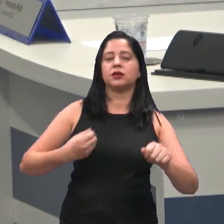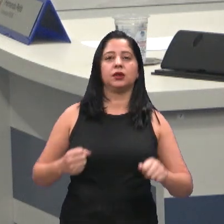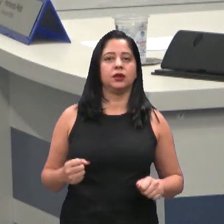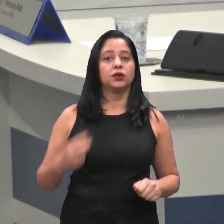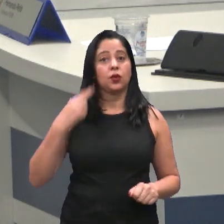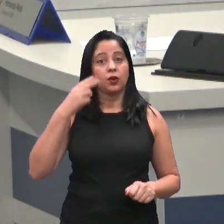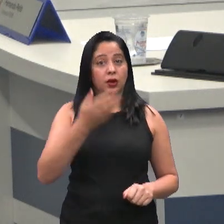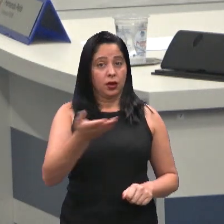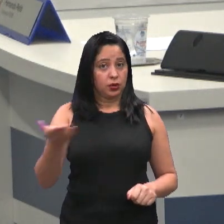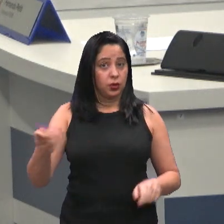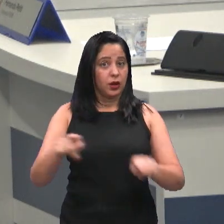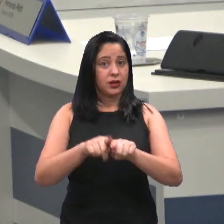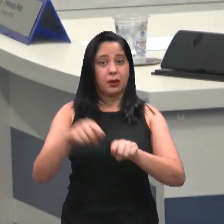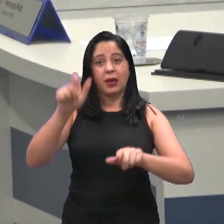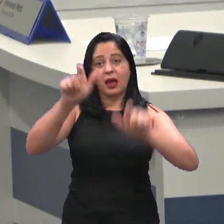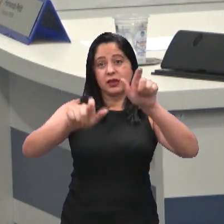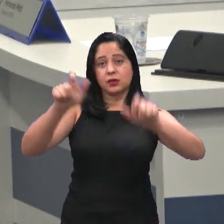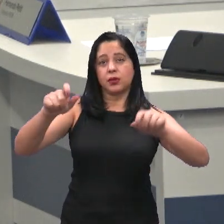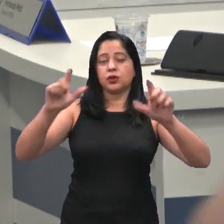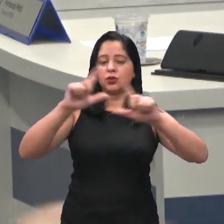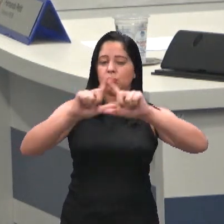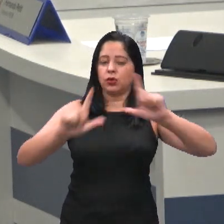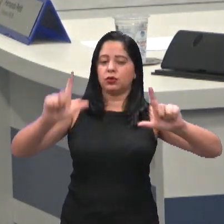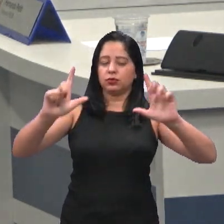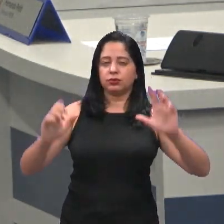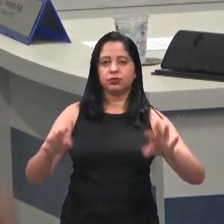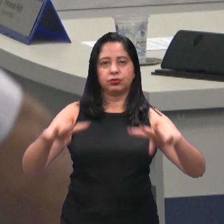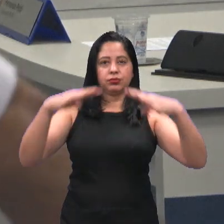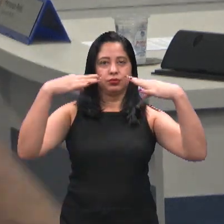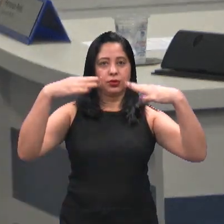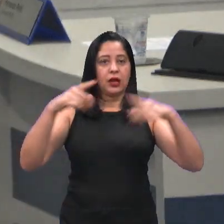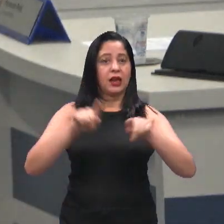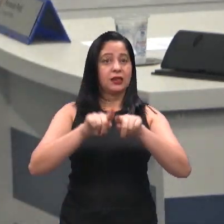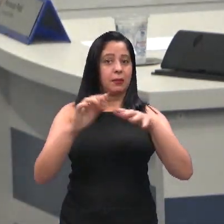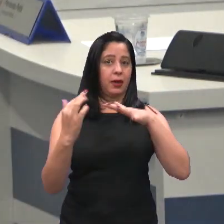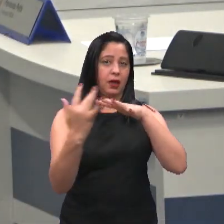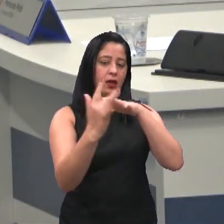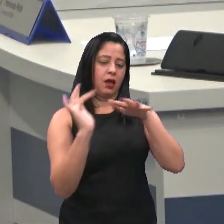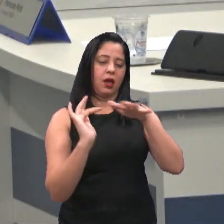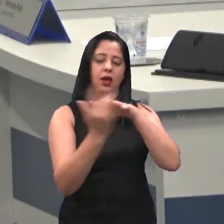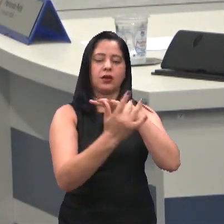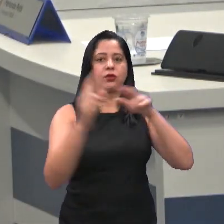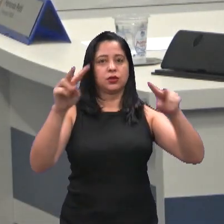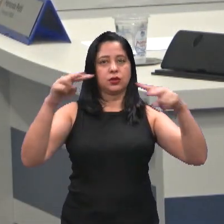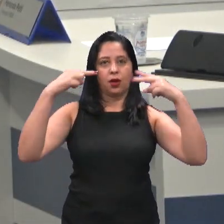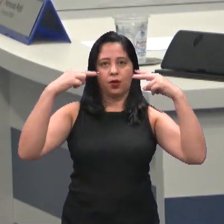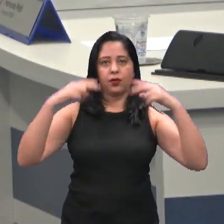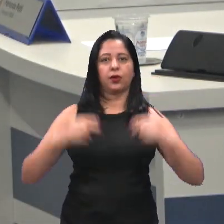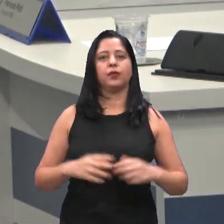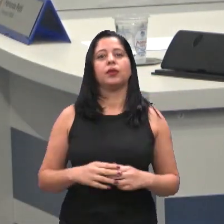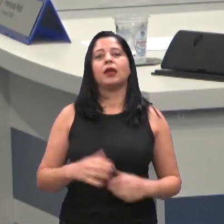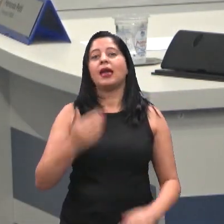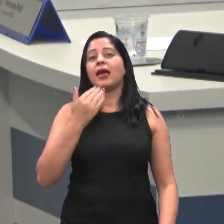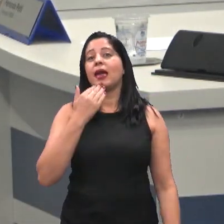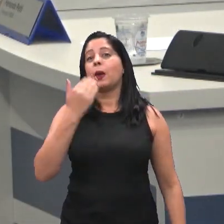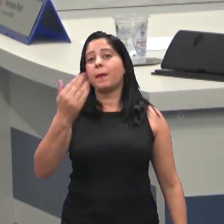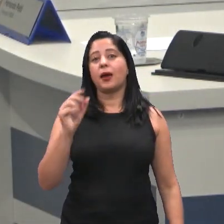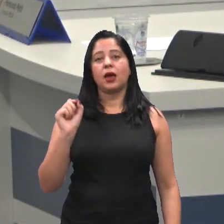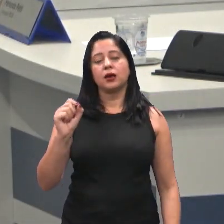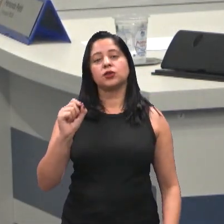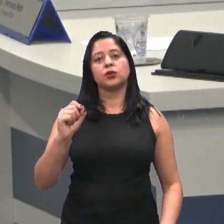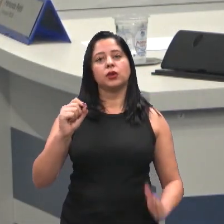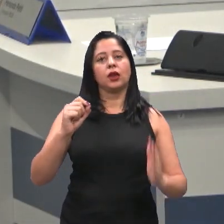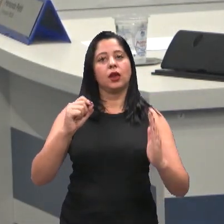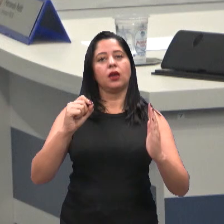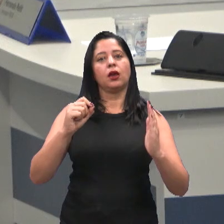vereadores, público que nos acompanha pela TV Câmara e também pelas redes sociais. Senhor presidente, solicito a supressão da